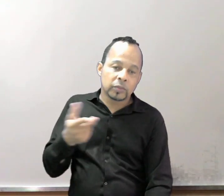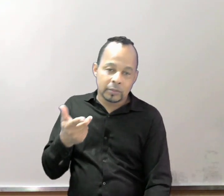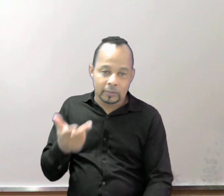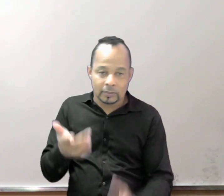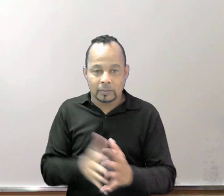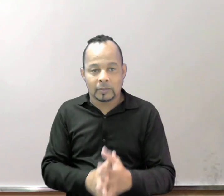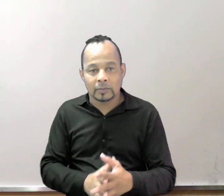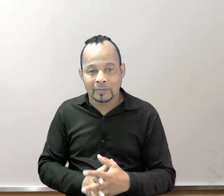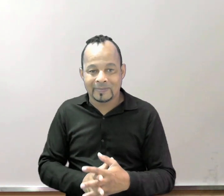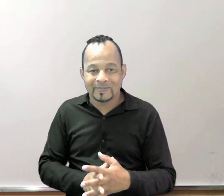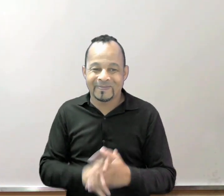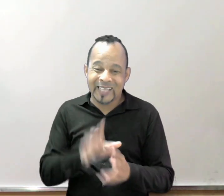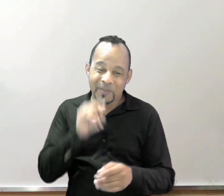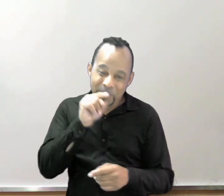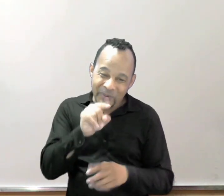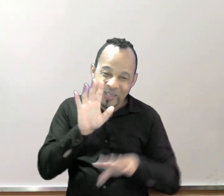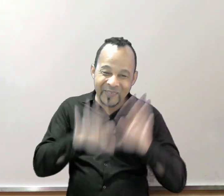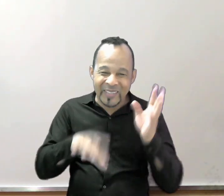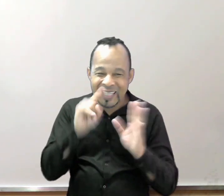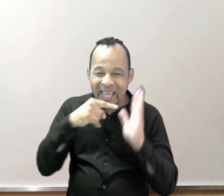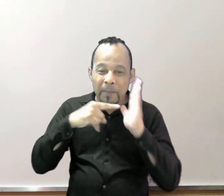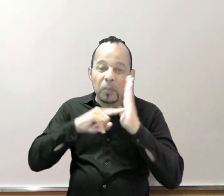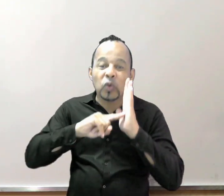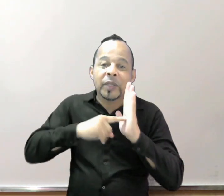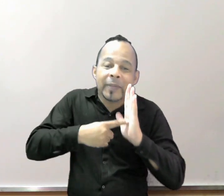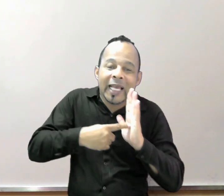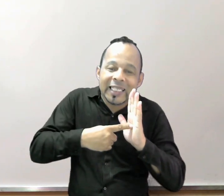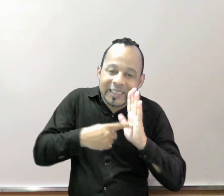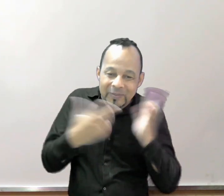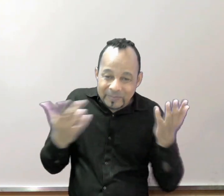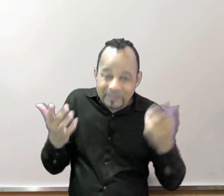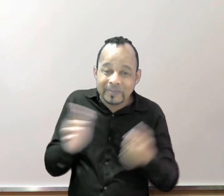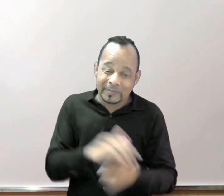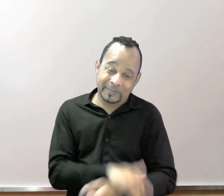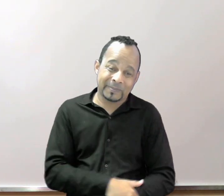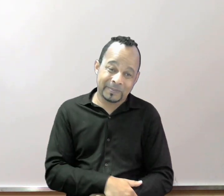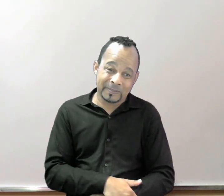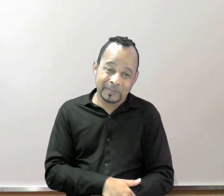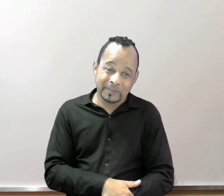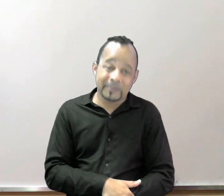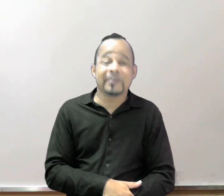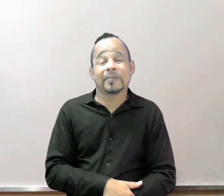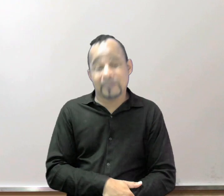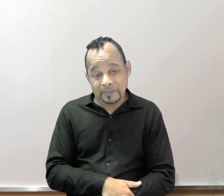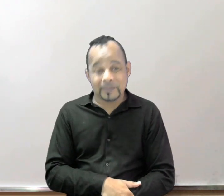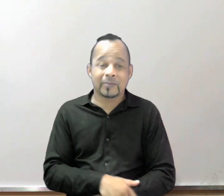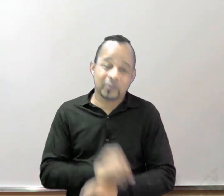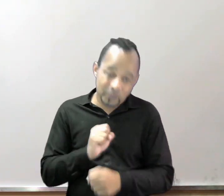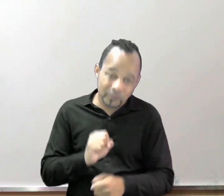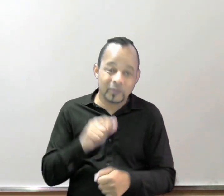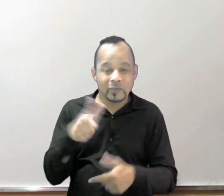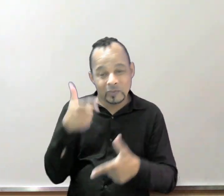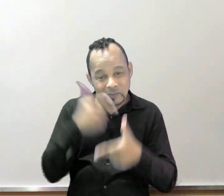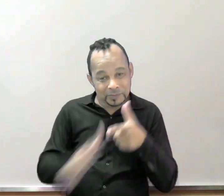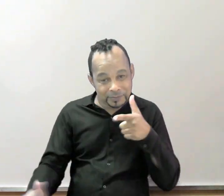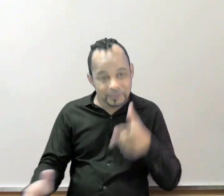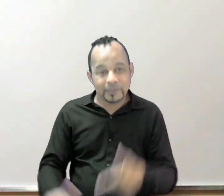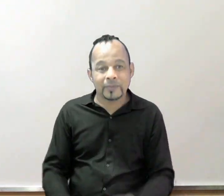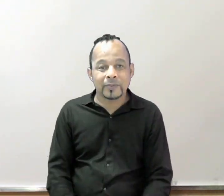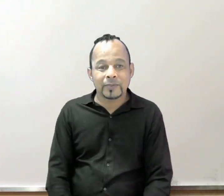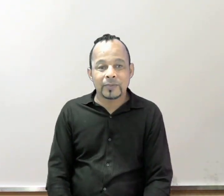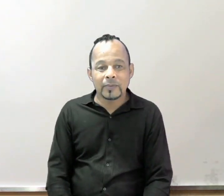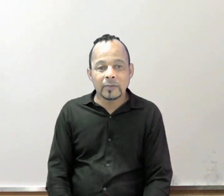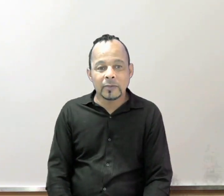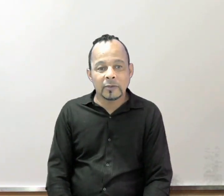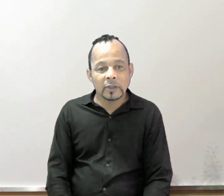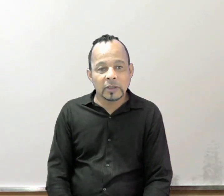multiplicação, a gente às vezes utiliza ponto também para a multiplicação, né? Então, pode causar uma outra